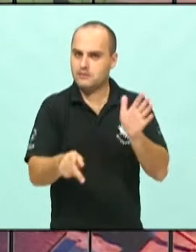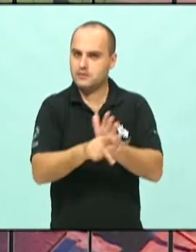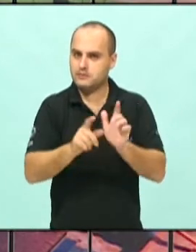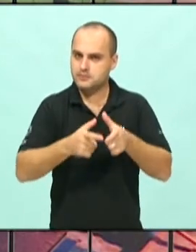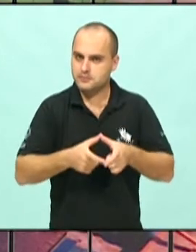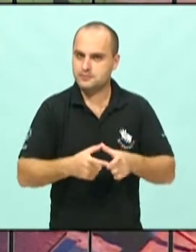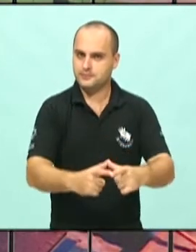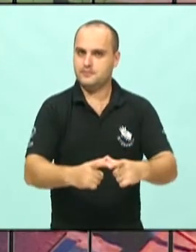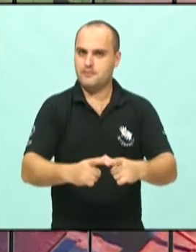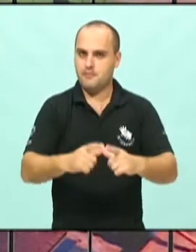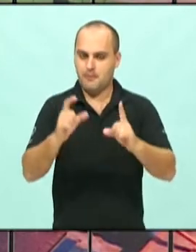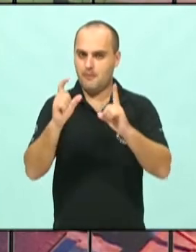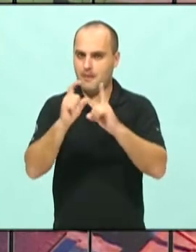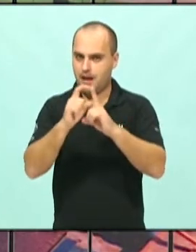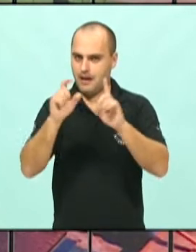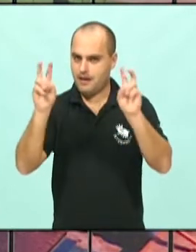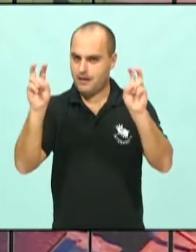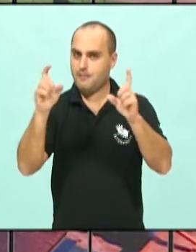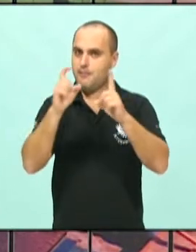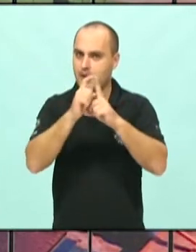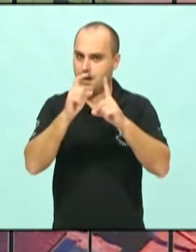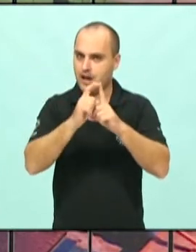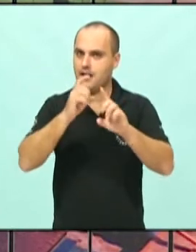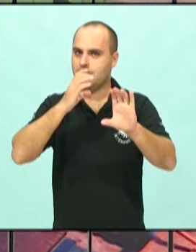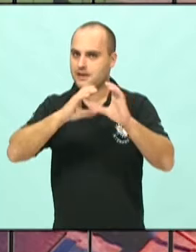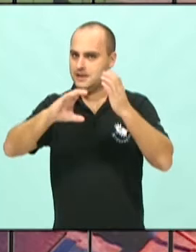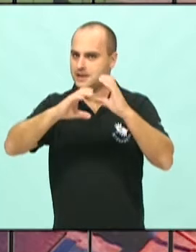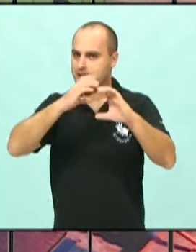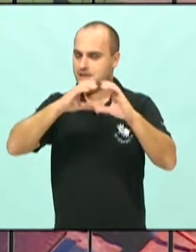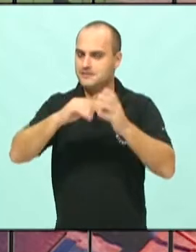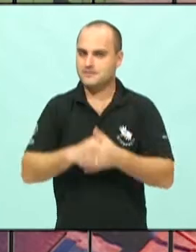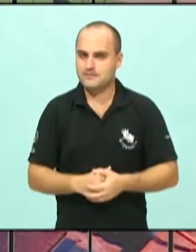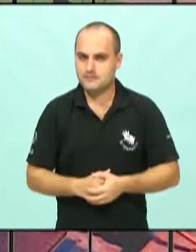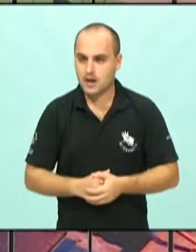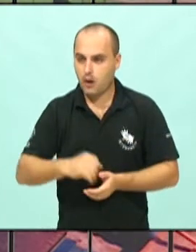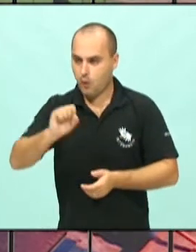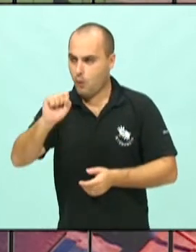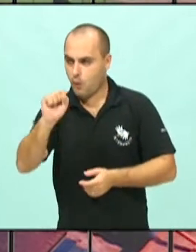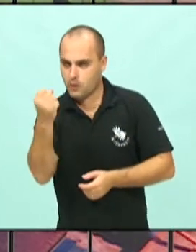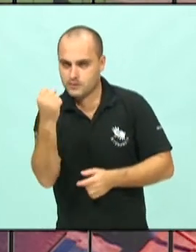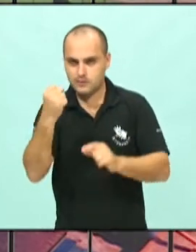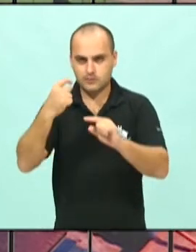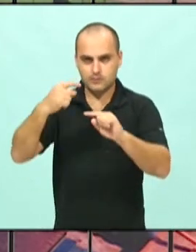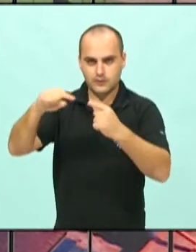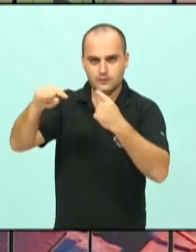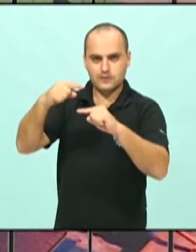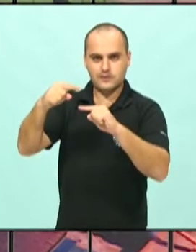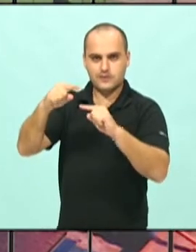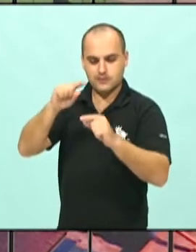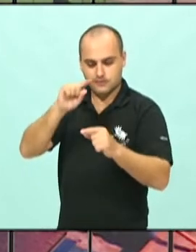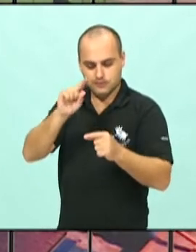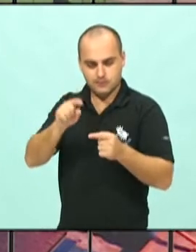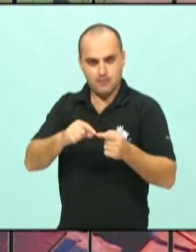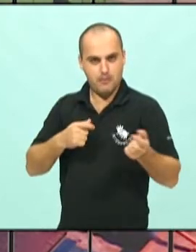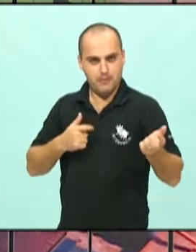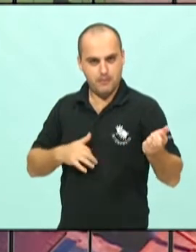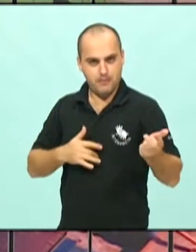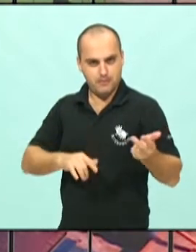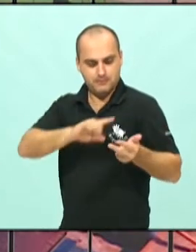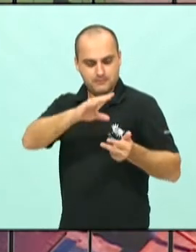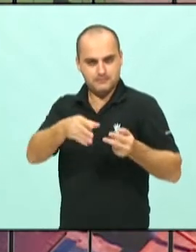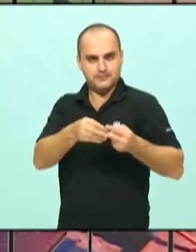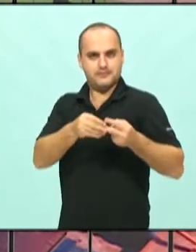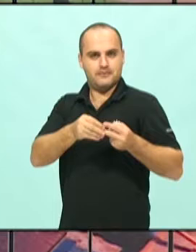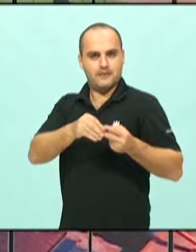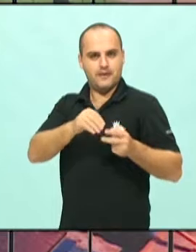Palavra da Canção. 8 canções que aliam a letra, a melodia e a harmonia do compositor